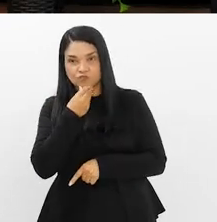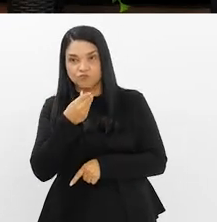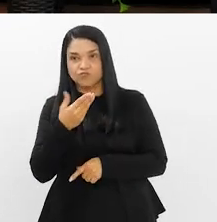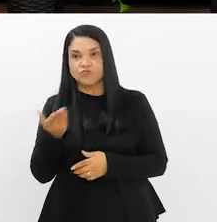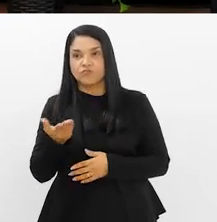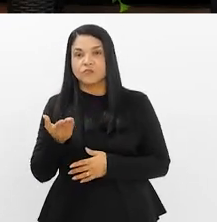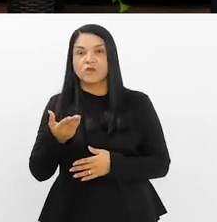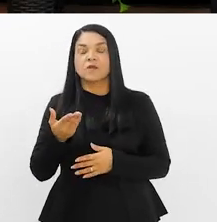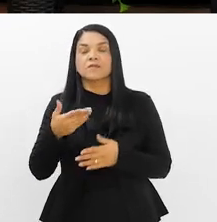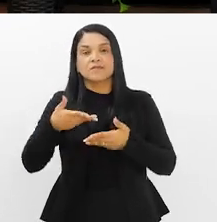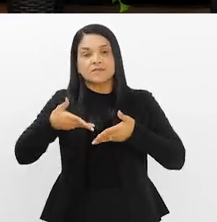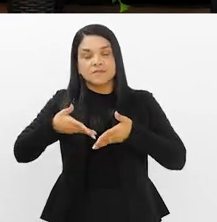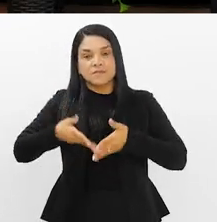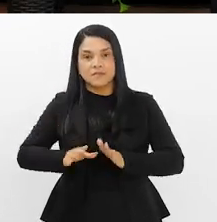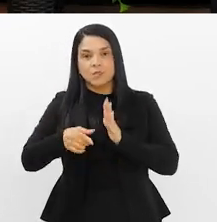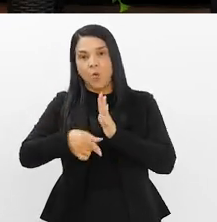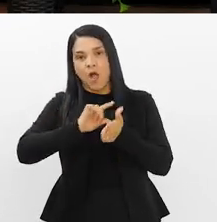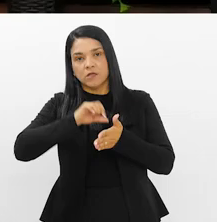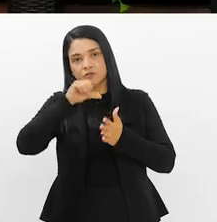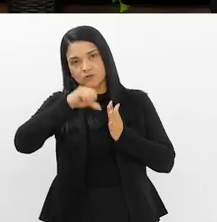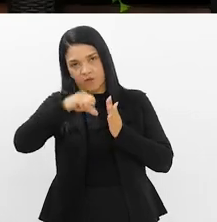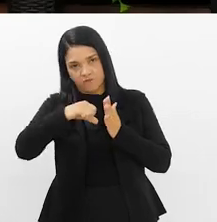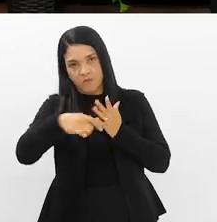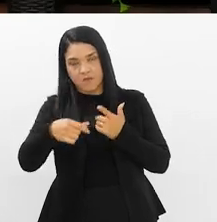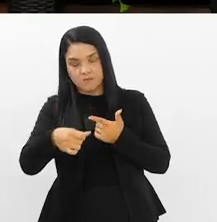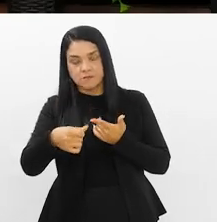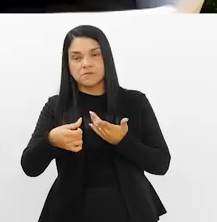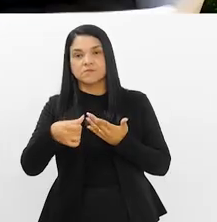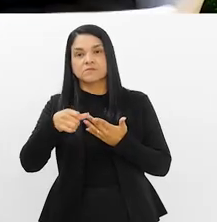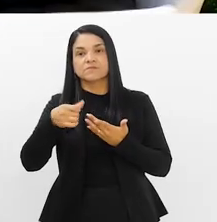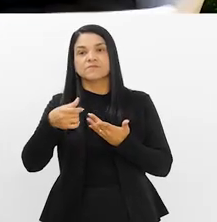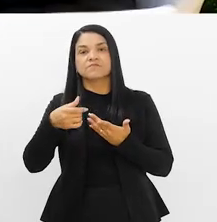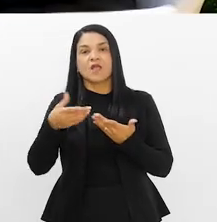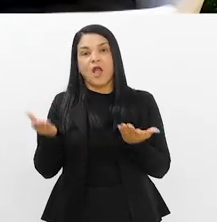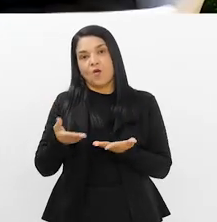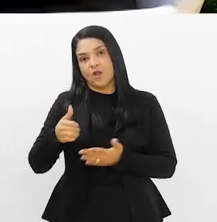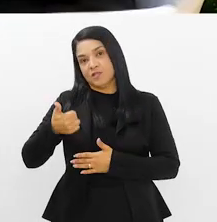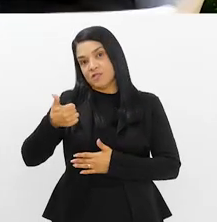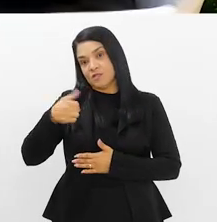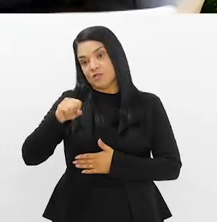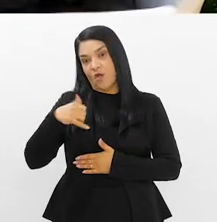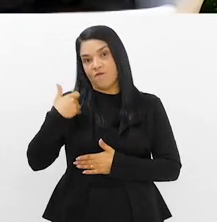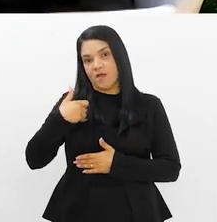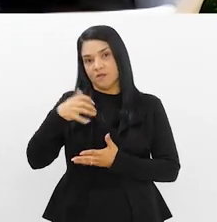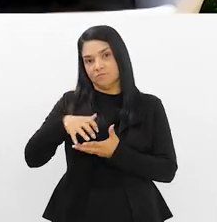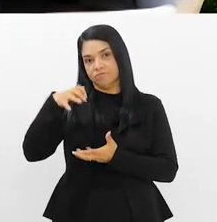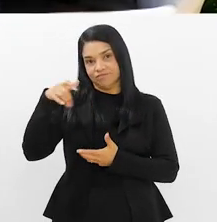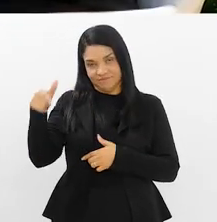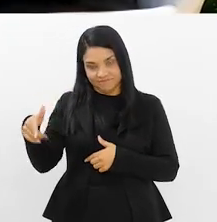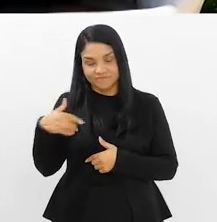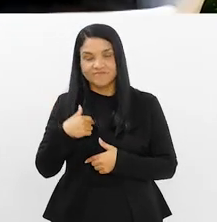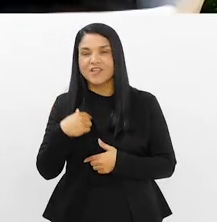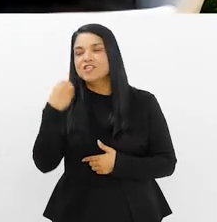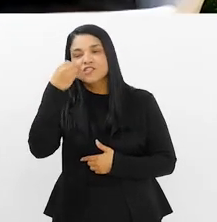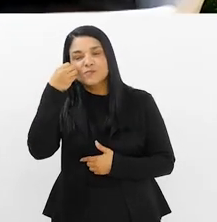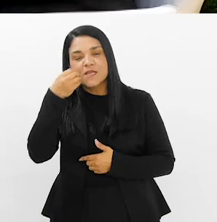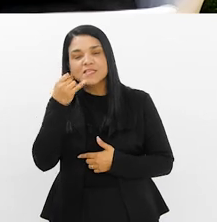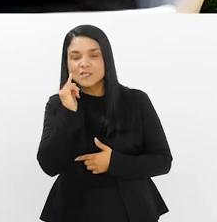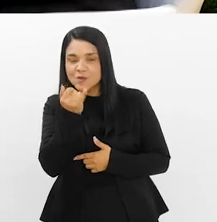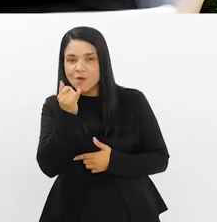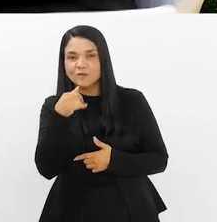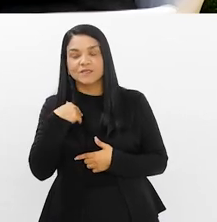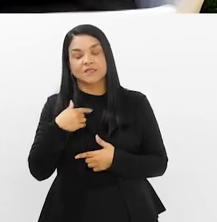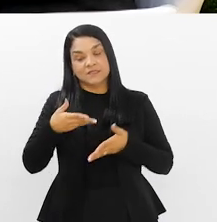Gêmeos? Gêmeos. Quantos... Prematuros. Estão com 19 anos nesse momento, né? Compartilhe um pouco dessa sua experiência pra